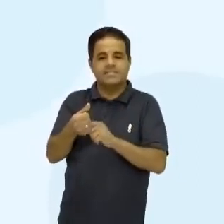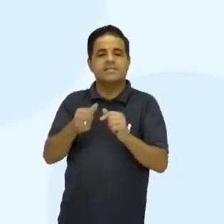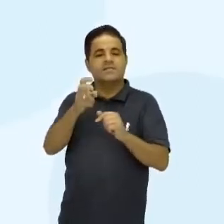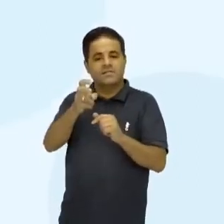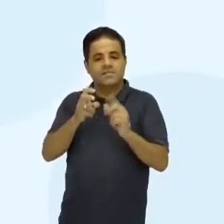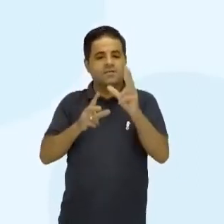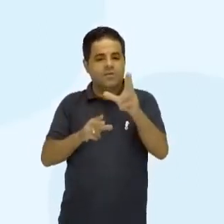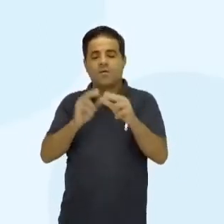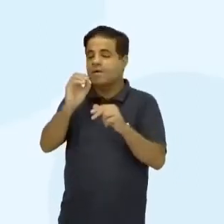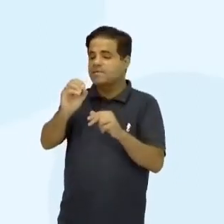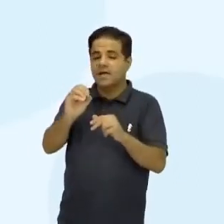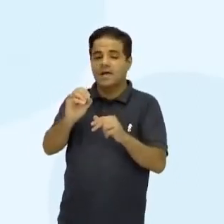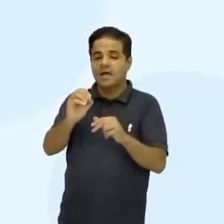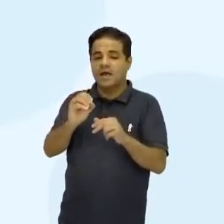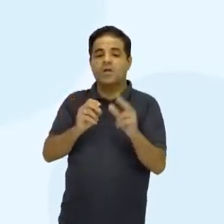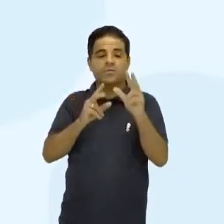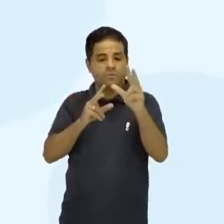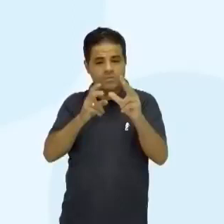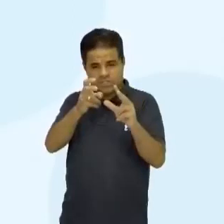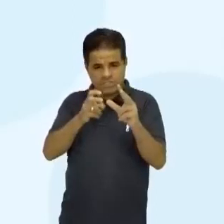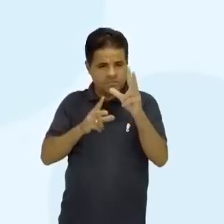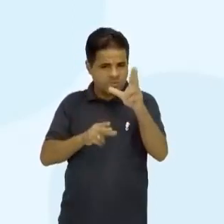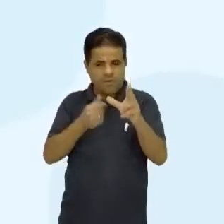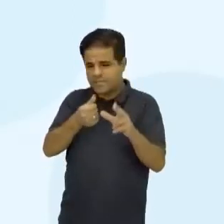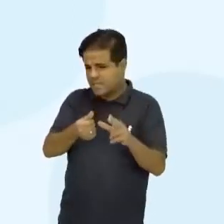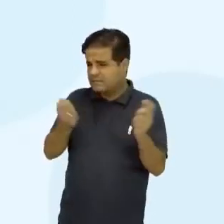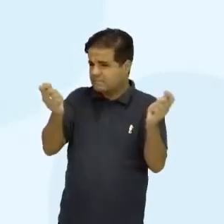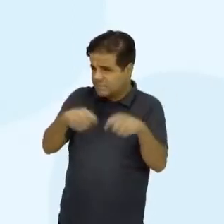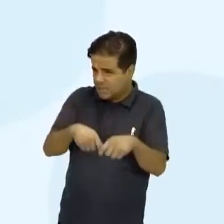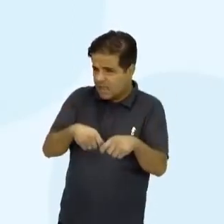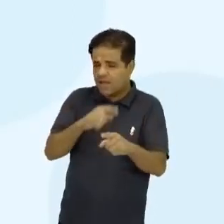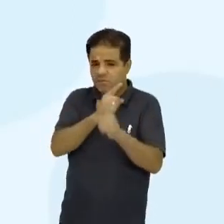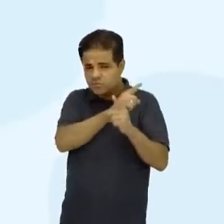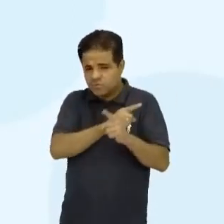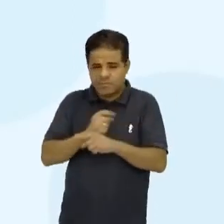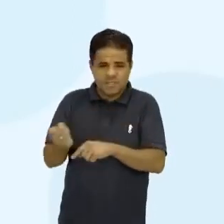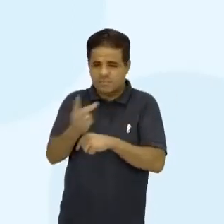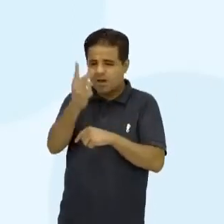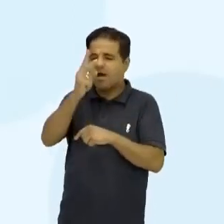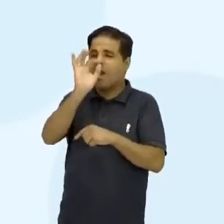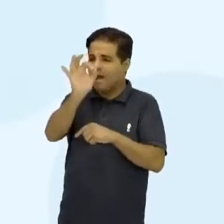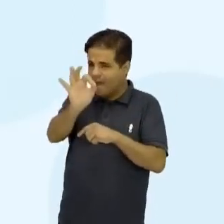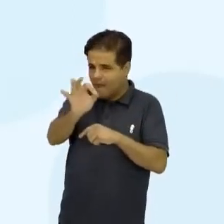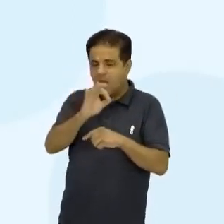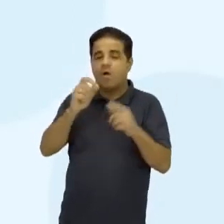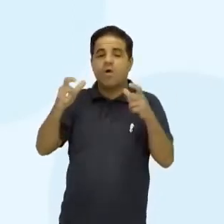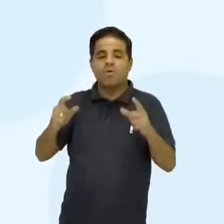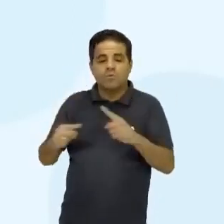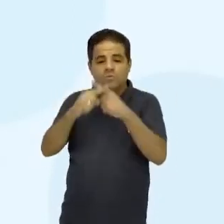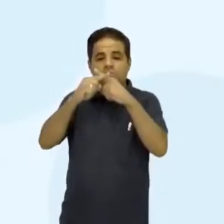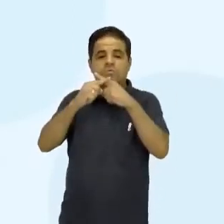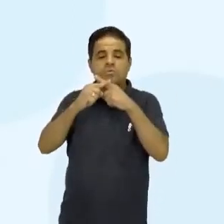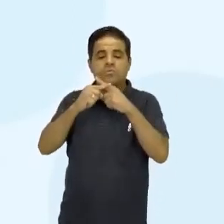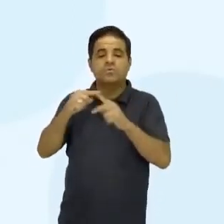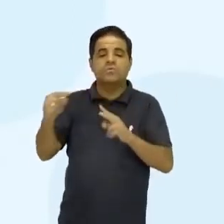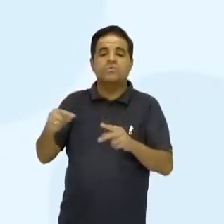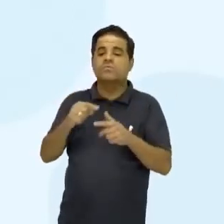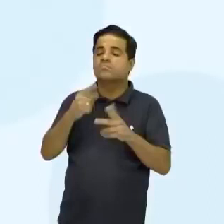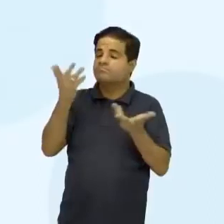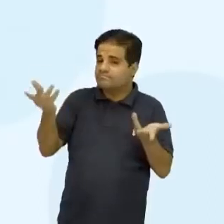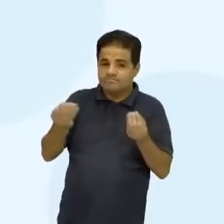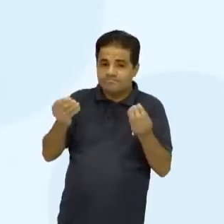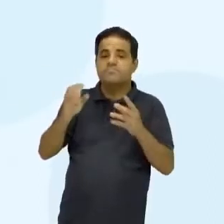a 0 e x igual a 6. Raízes, se a gente fizesse o Bhaskara, a gente descobria esses valores. Ah, isso mesmo. E onde cruza o eixo y? Lá no